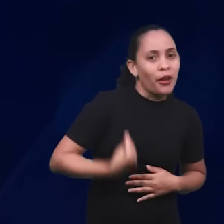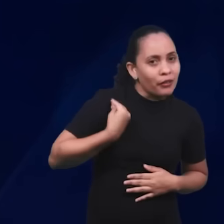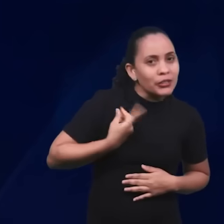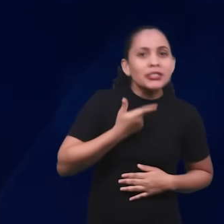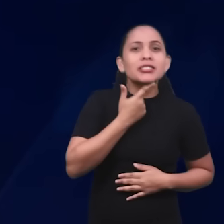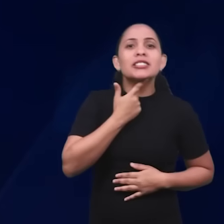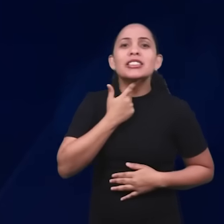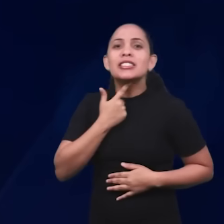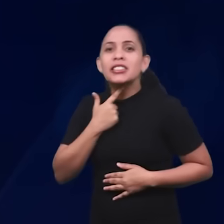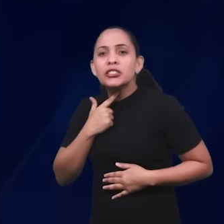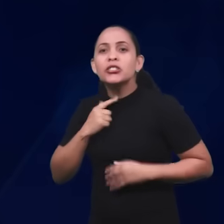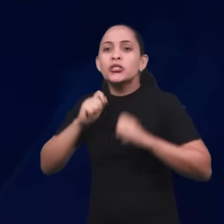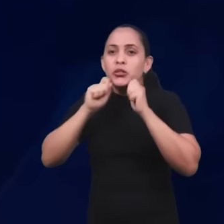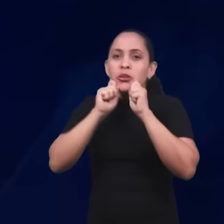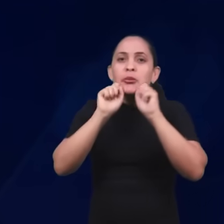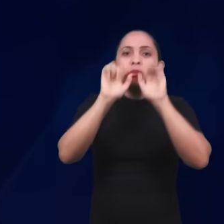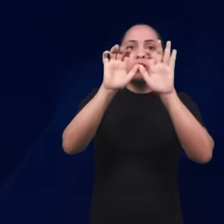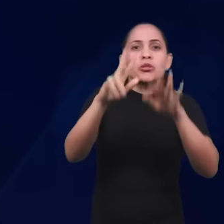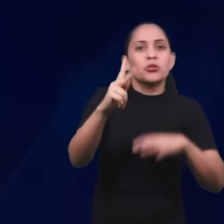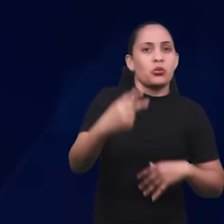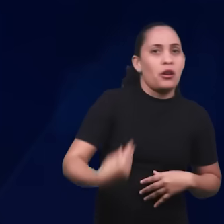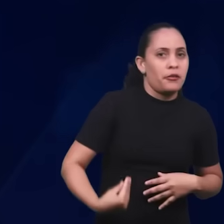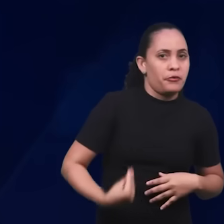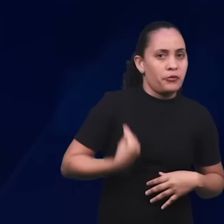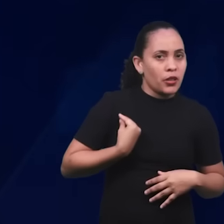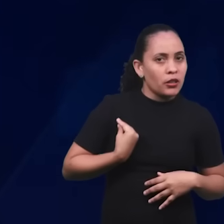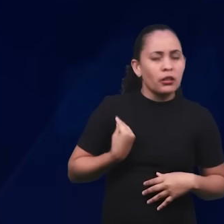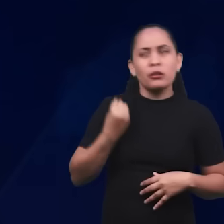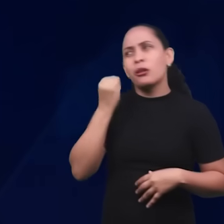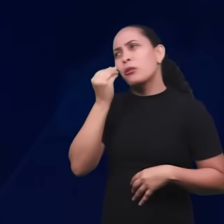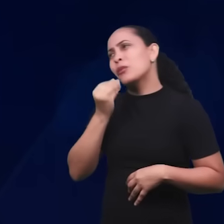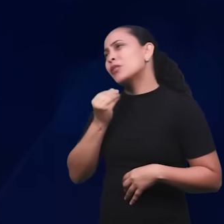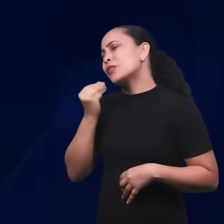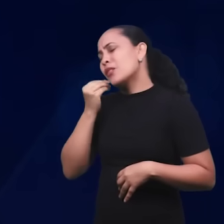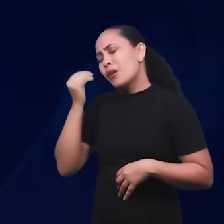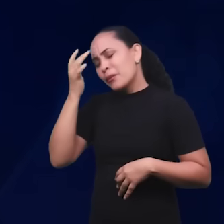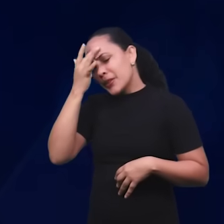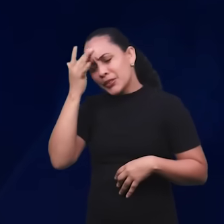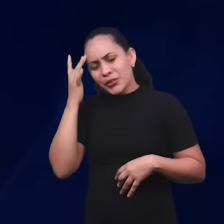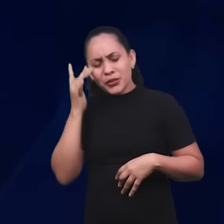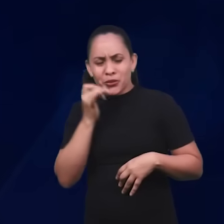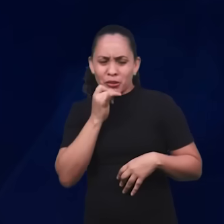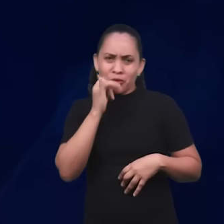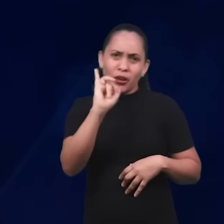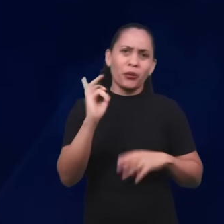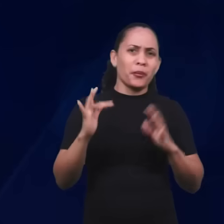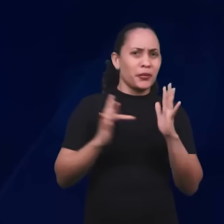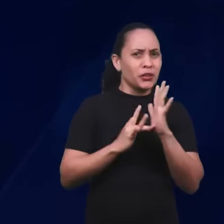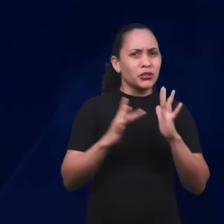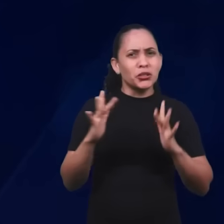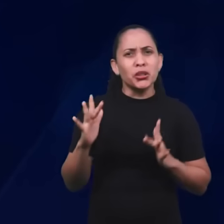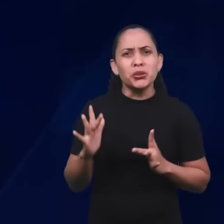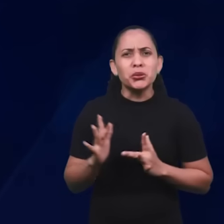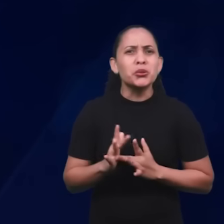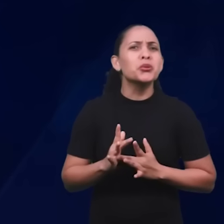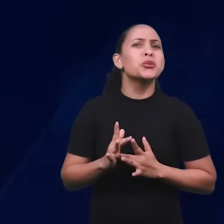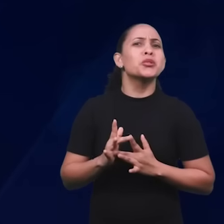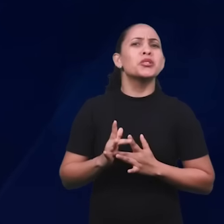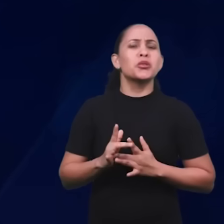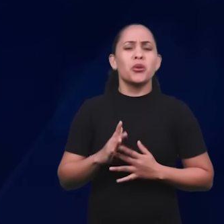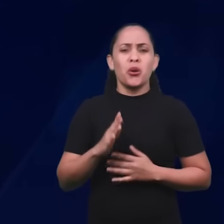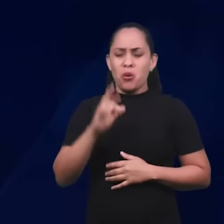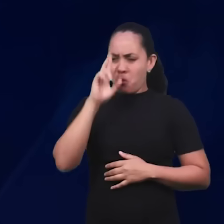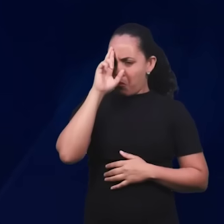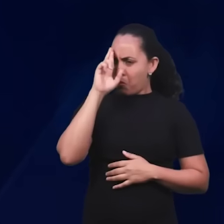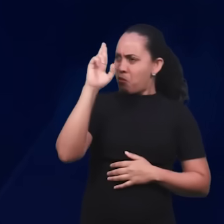dar. Ele quer te dar uma experiência nova. Não uma experiência com alguém que te falou de Jesus, um